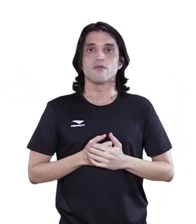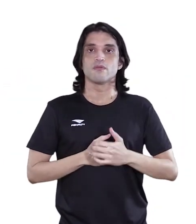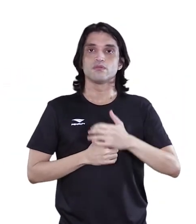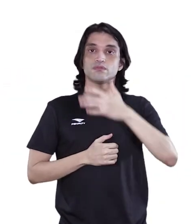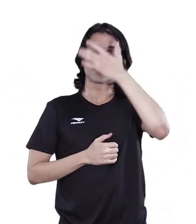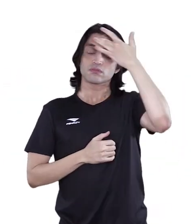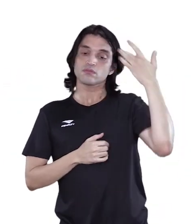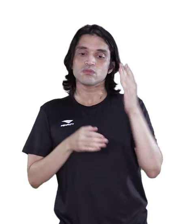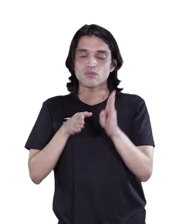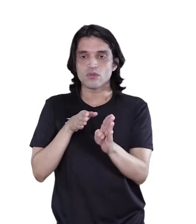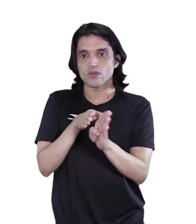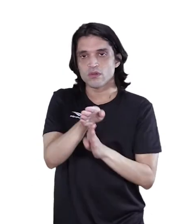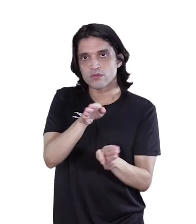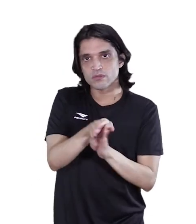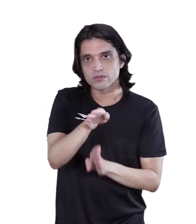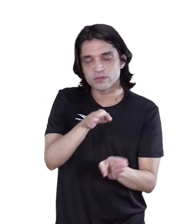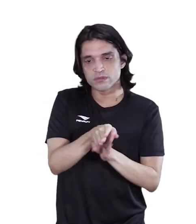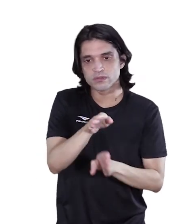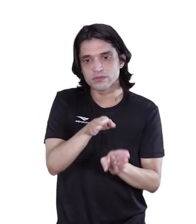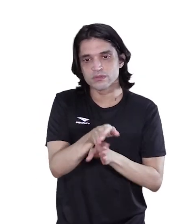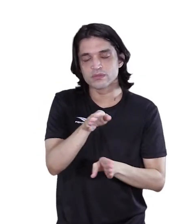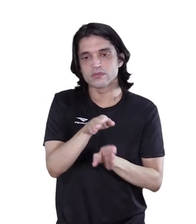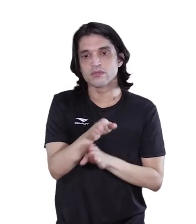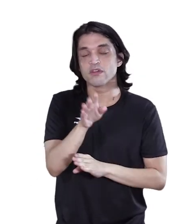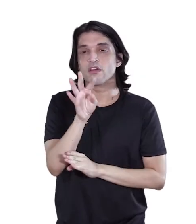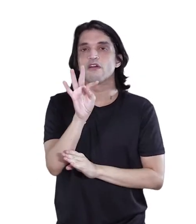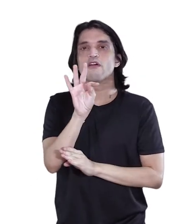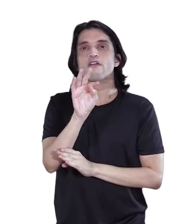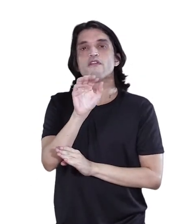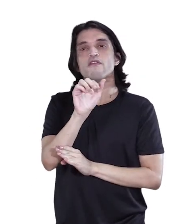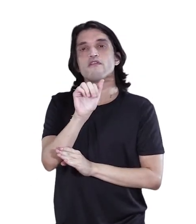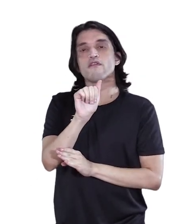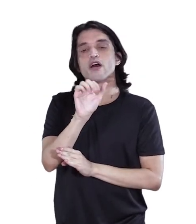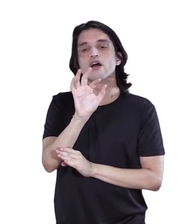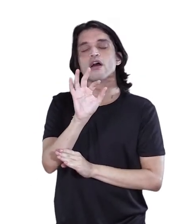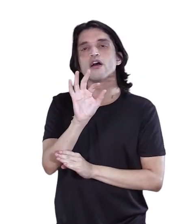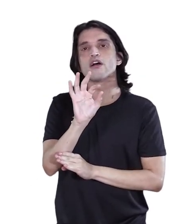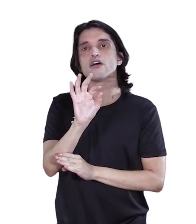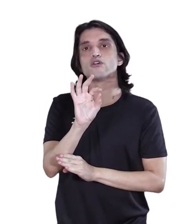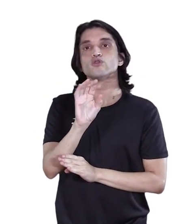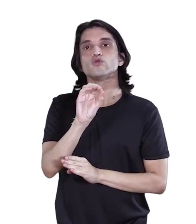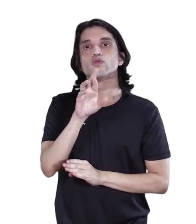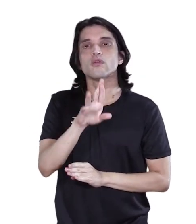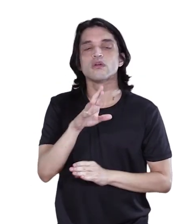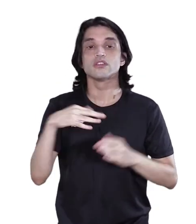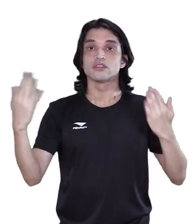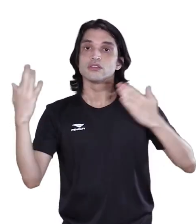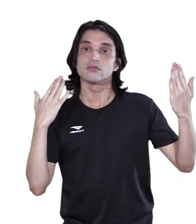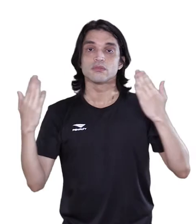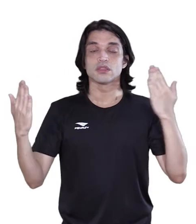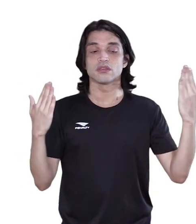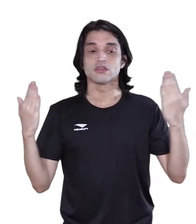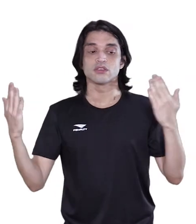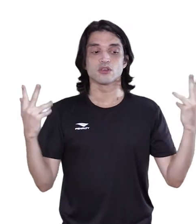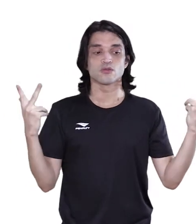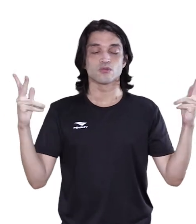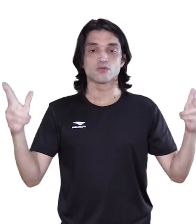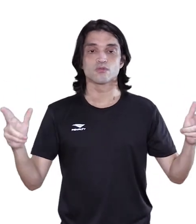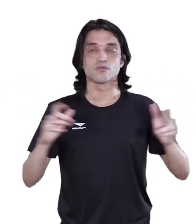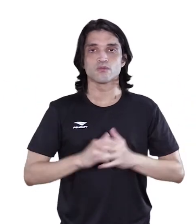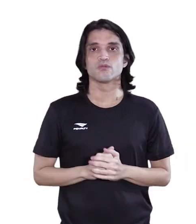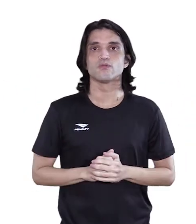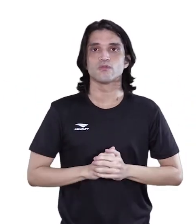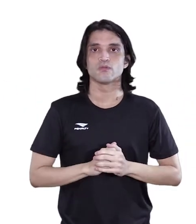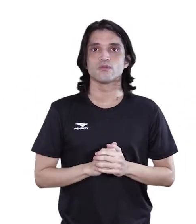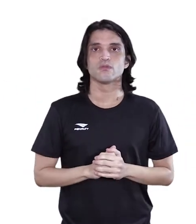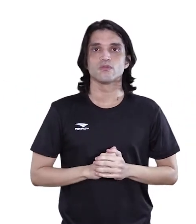em fatores de semelhança ou analogia, evidenciados pelos dados apresentados. Exemplo, a quebra de sigilo